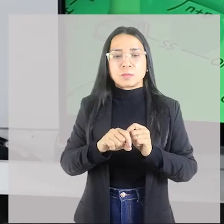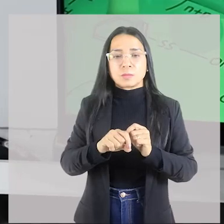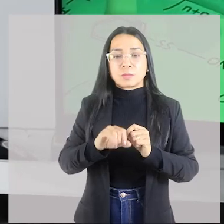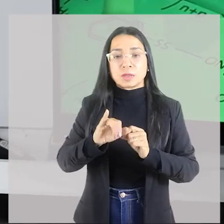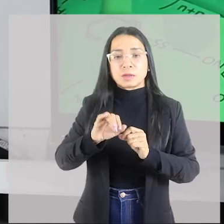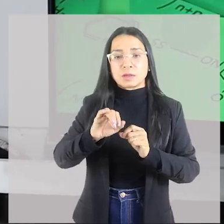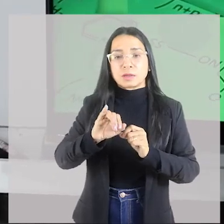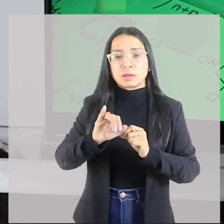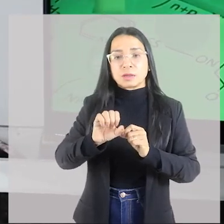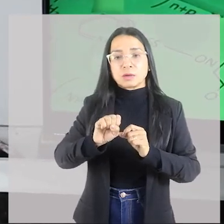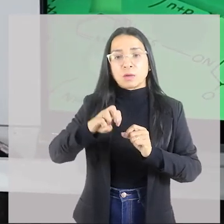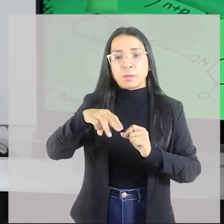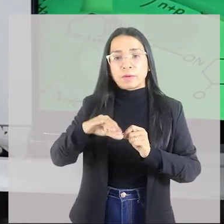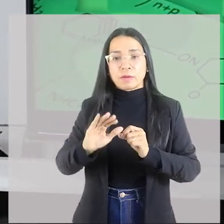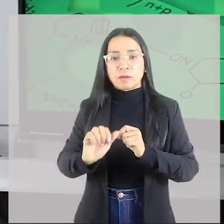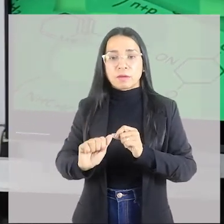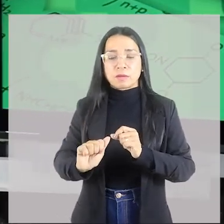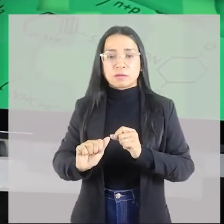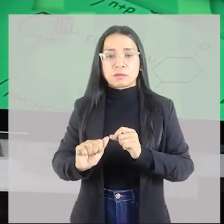isomeria